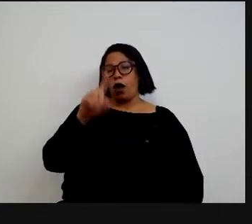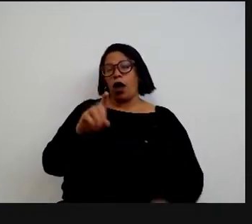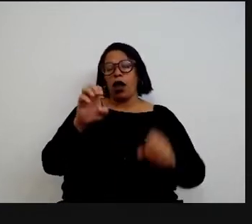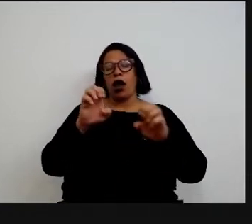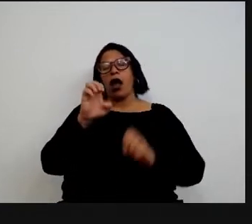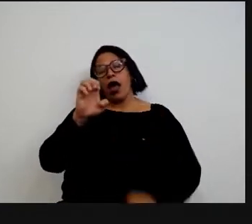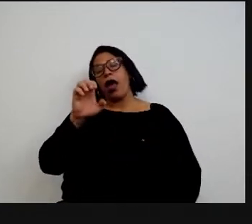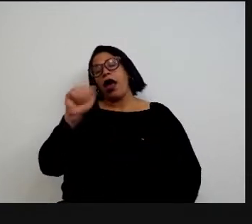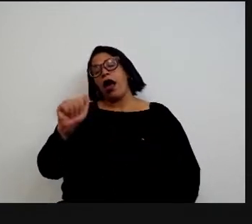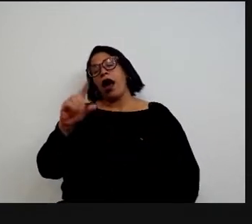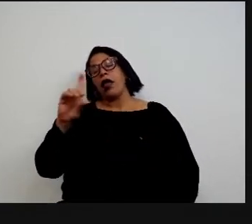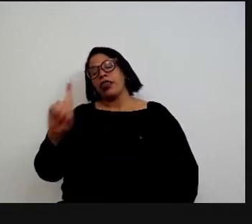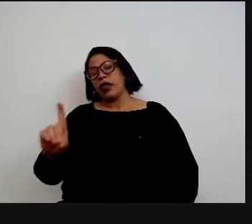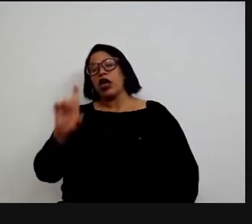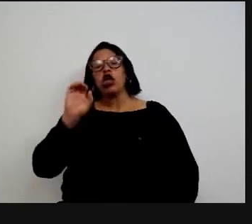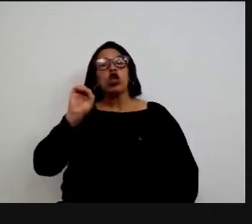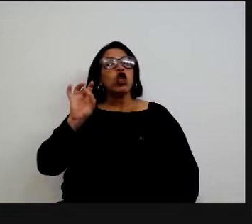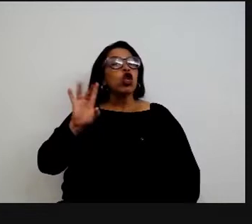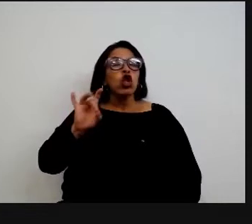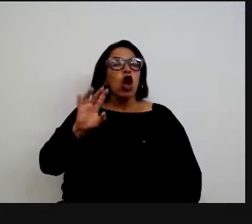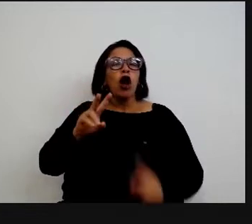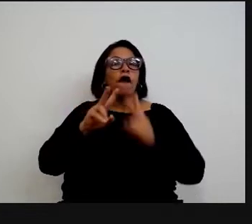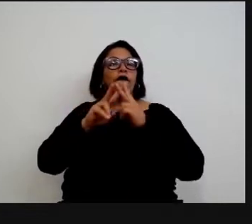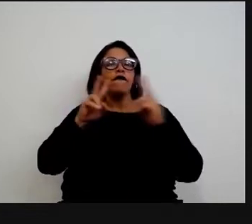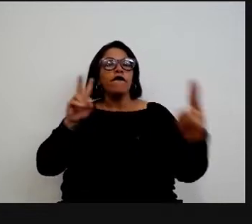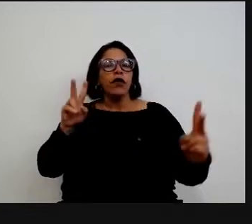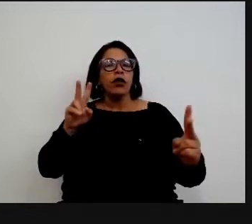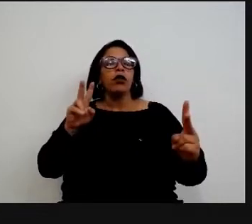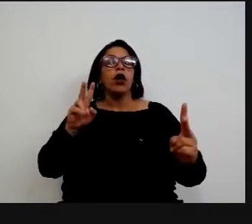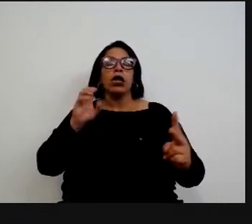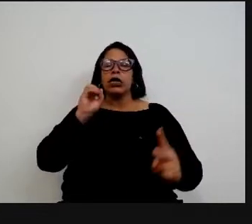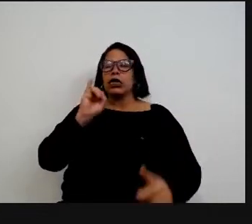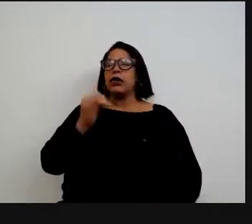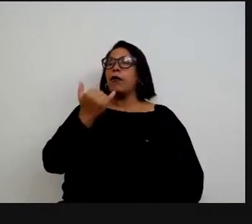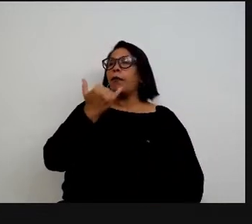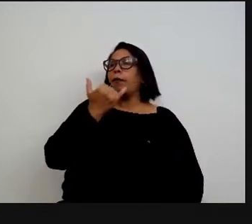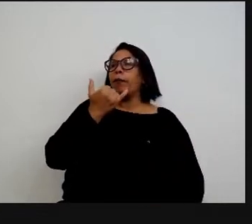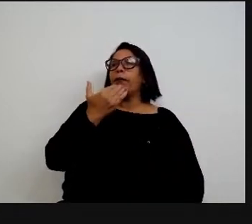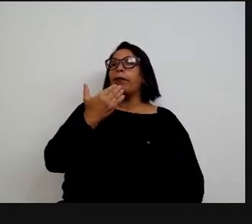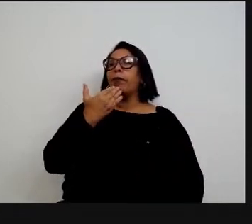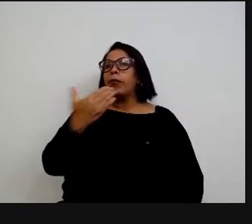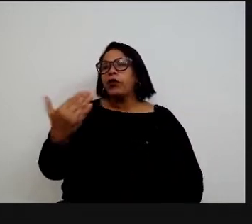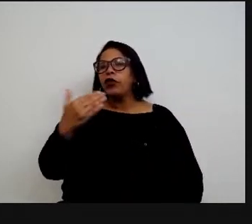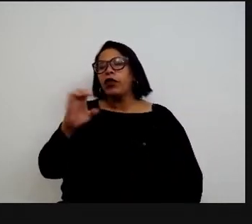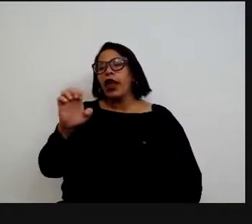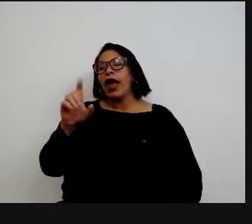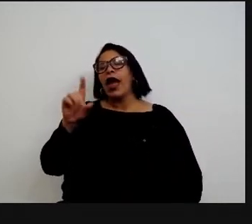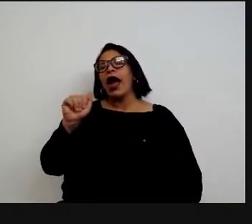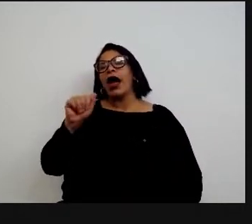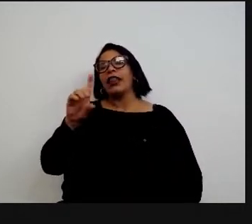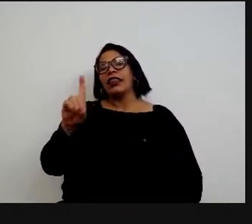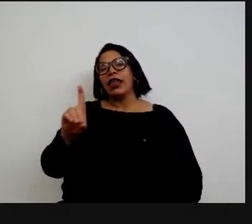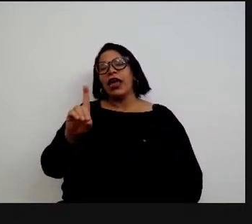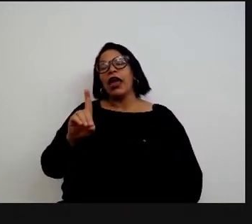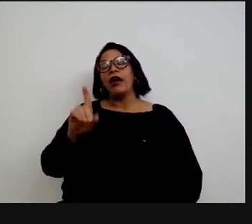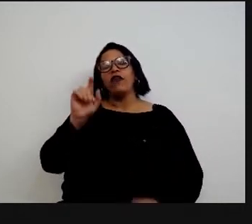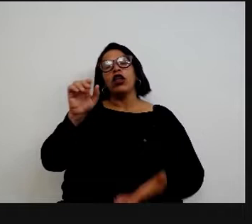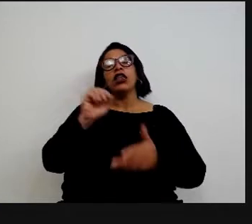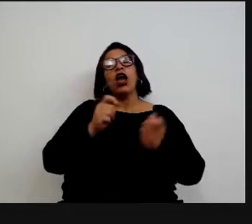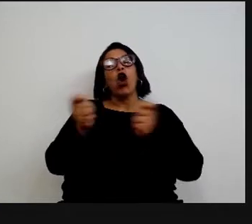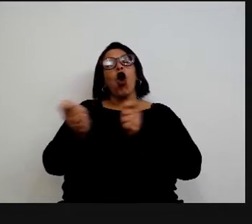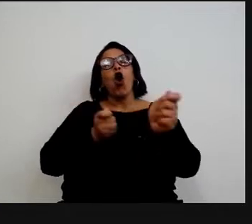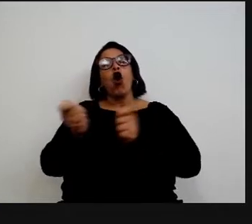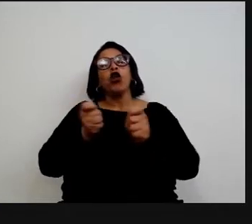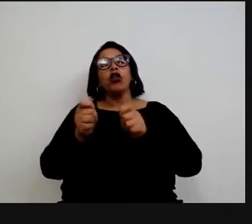o EAD, só gerenciava EAD. Se você pedisse para a equipe de EAD gerenciar uma atividade